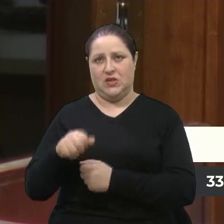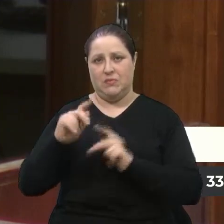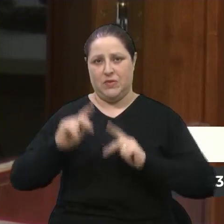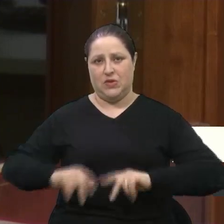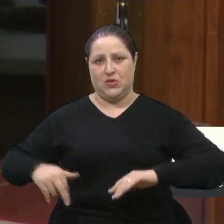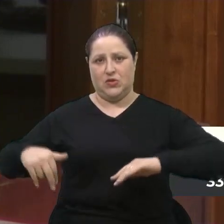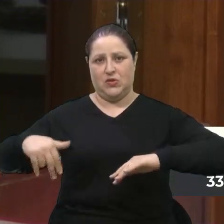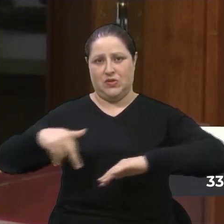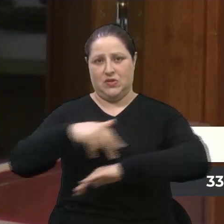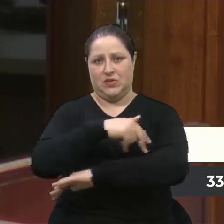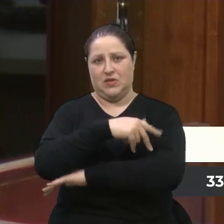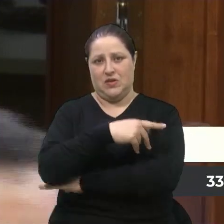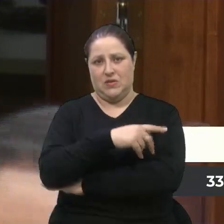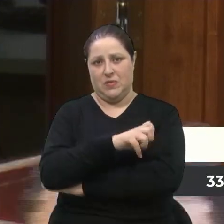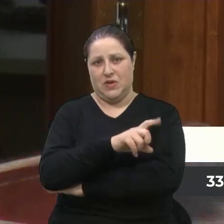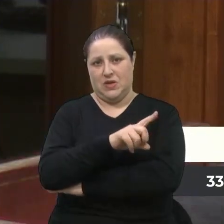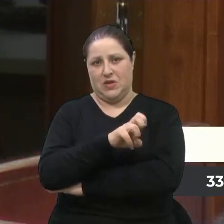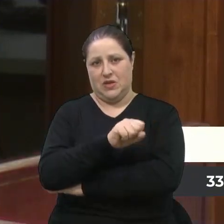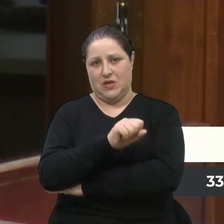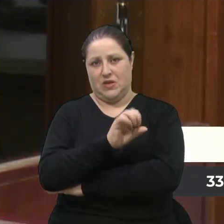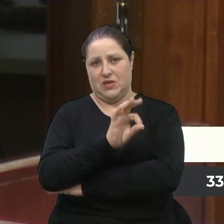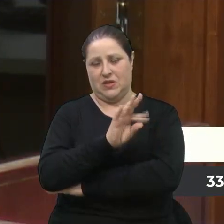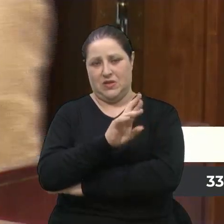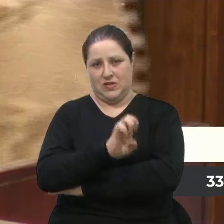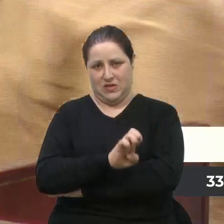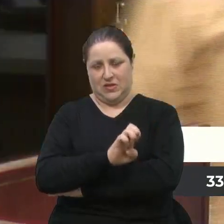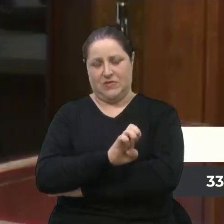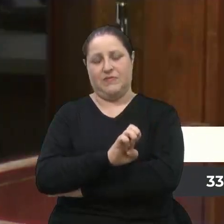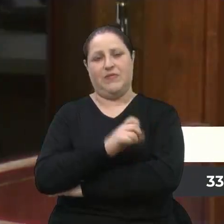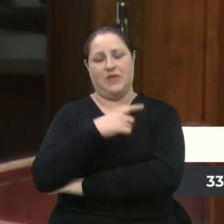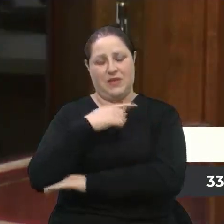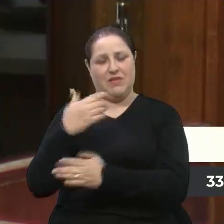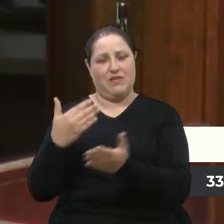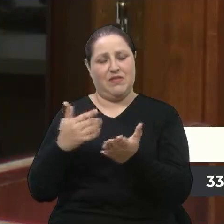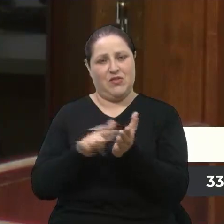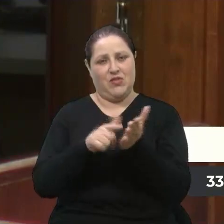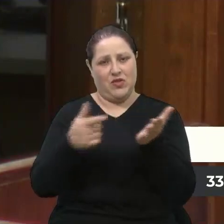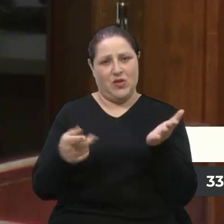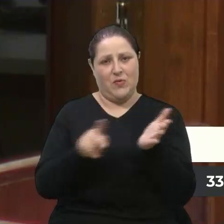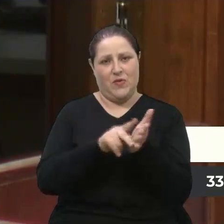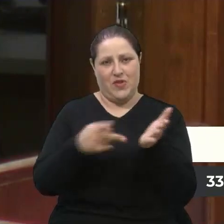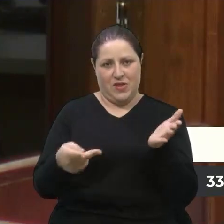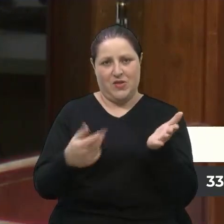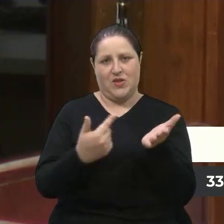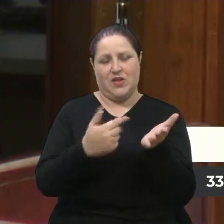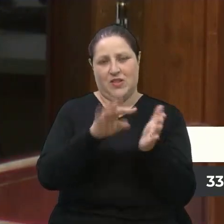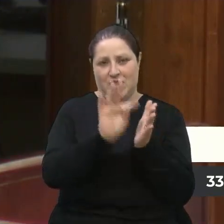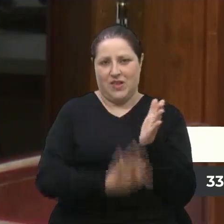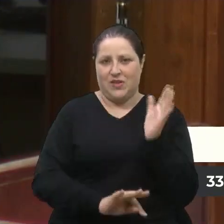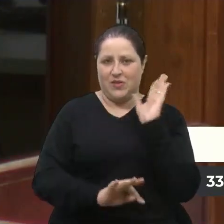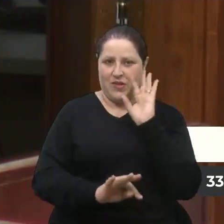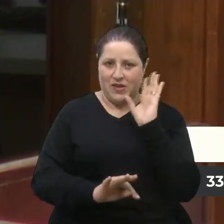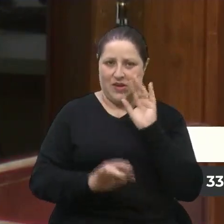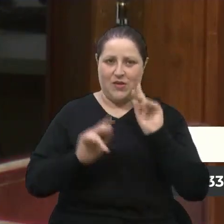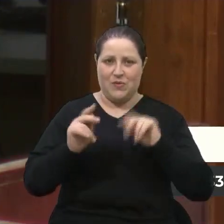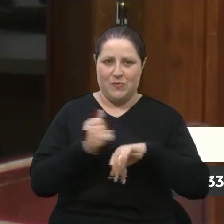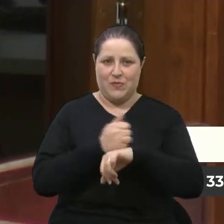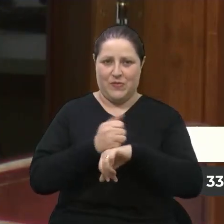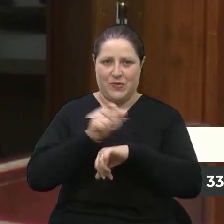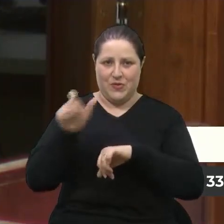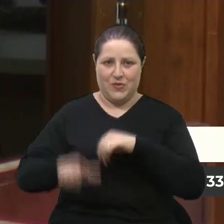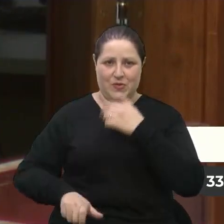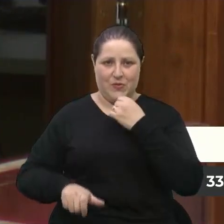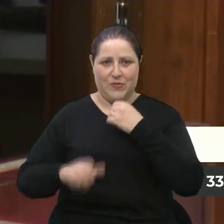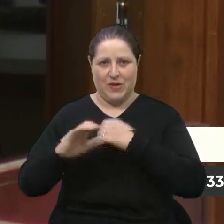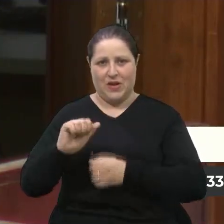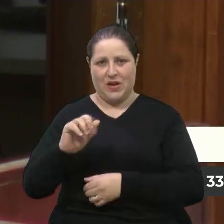Tem um texto muito legal hoje no Jornal Pioneiro, do nosso amigo Carlos Beraldo, que é um especialista nesse assunto, e ele trata um pouquinho sobre